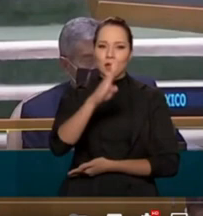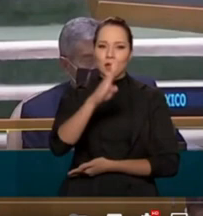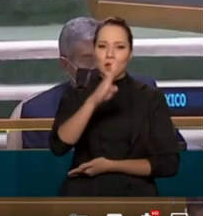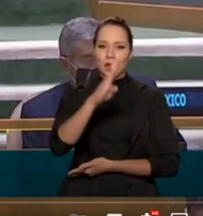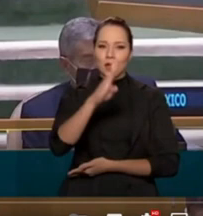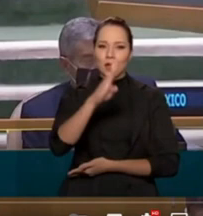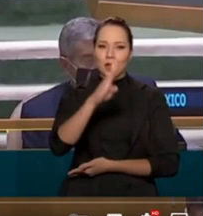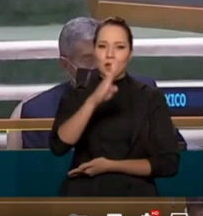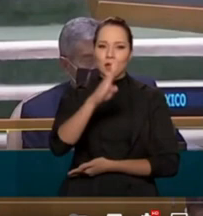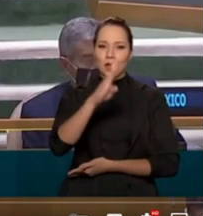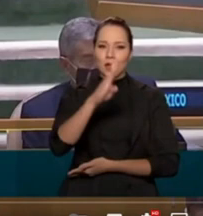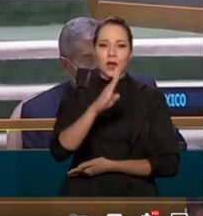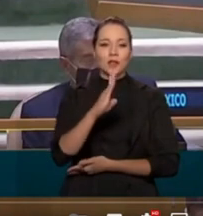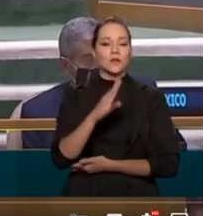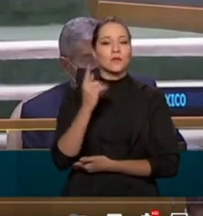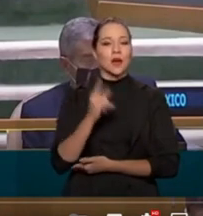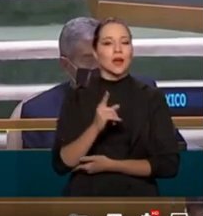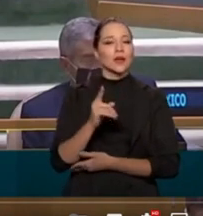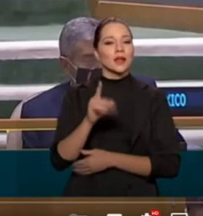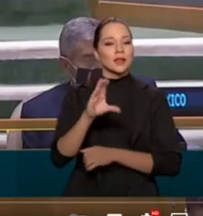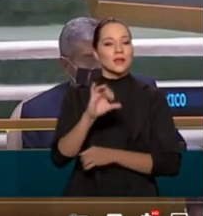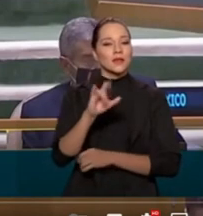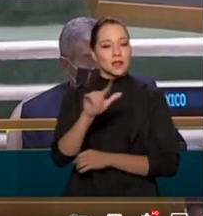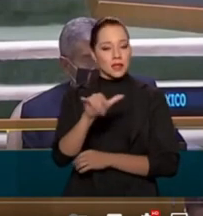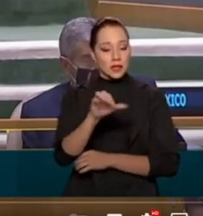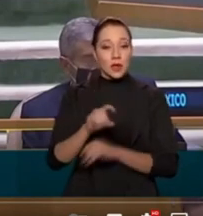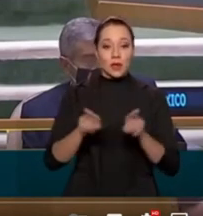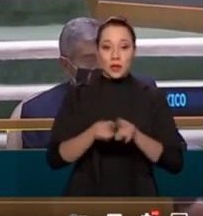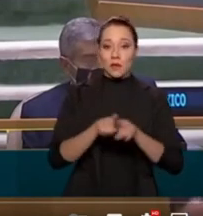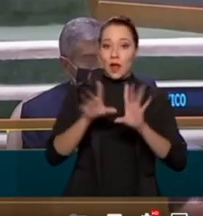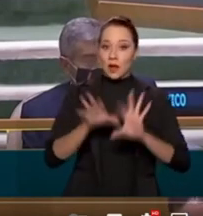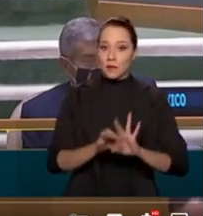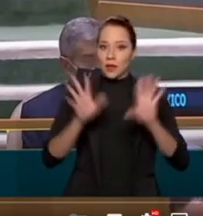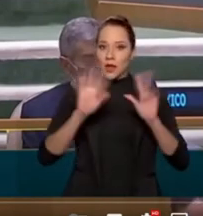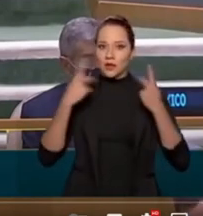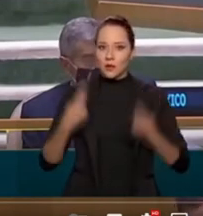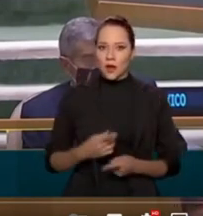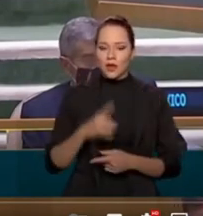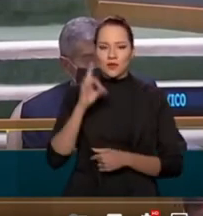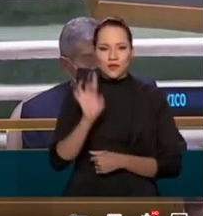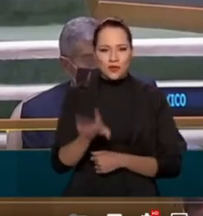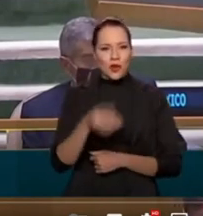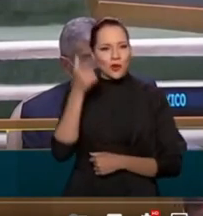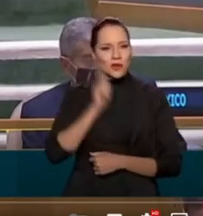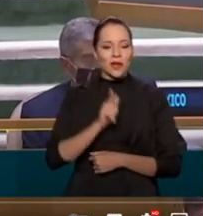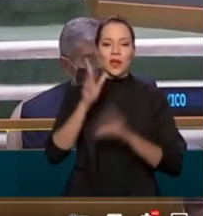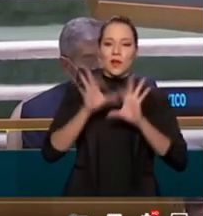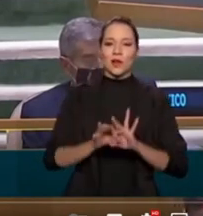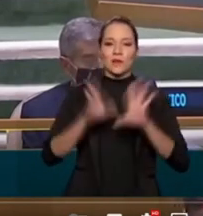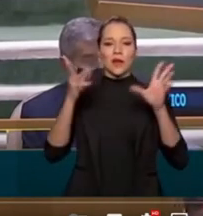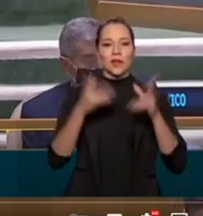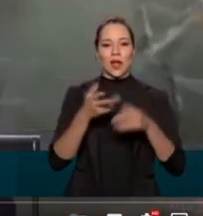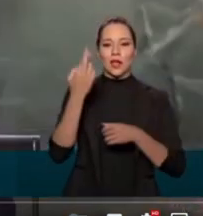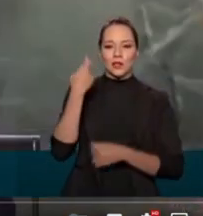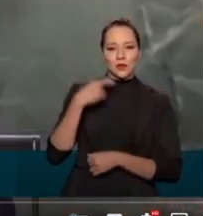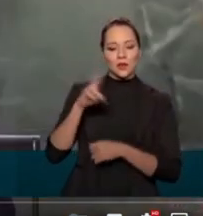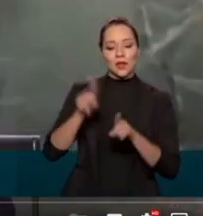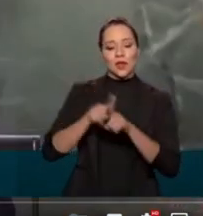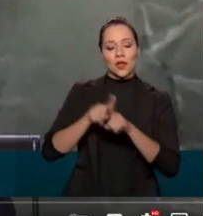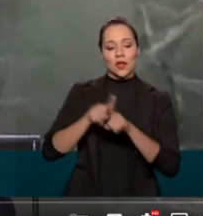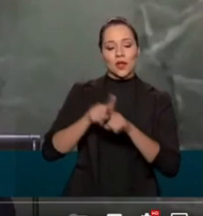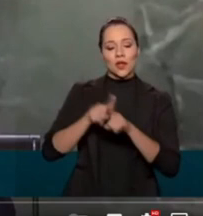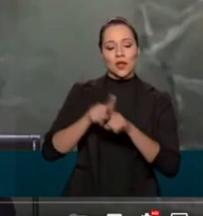comunidades nos países em EA Liberdade do ser humano só se completa com a liberdade de culto e